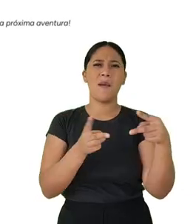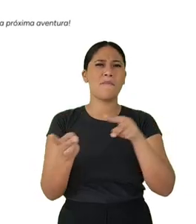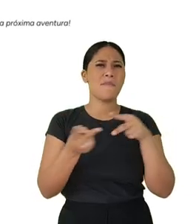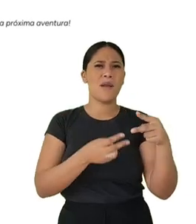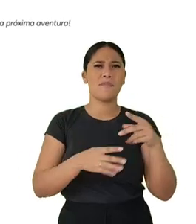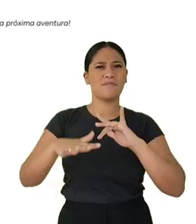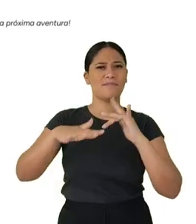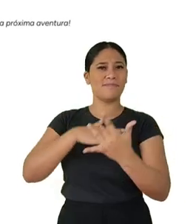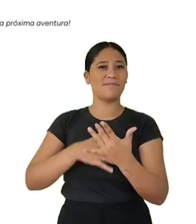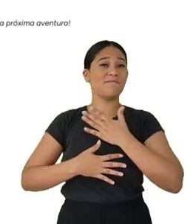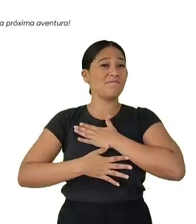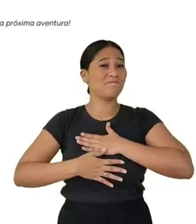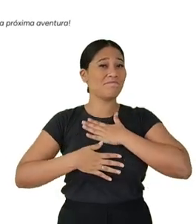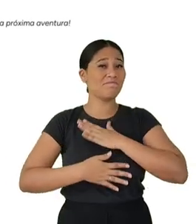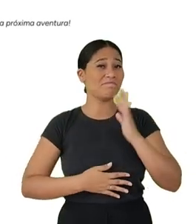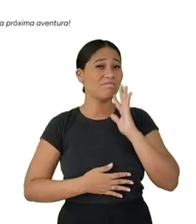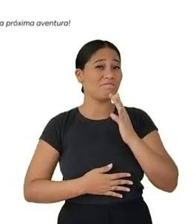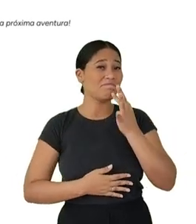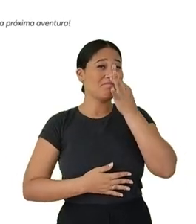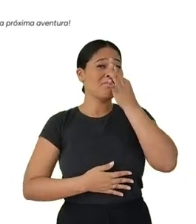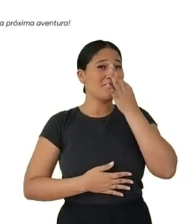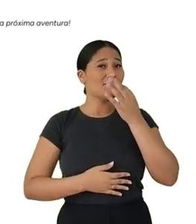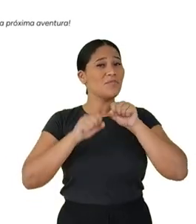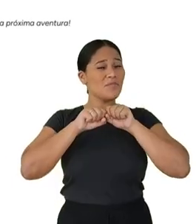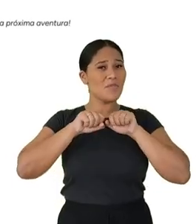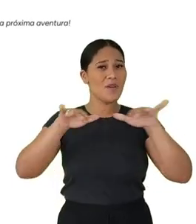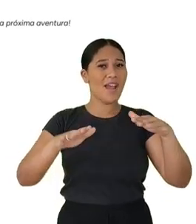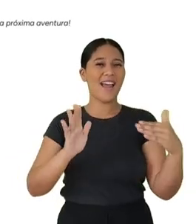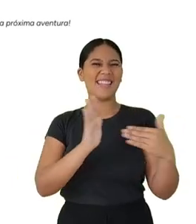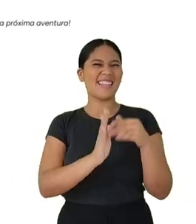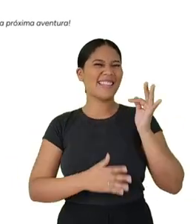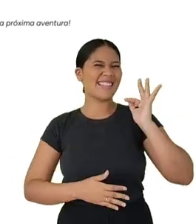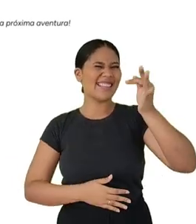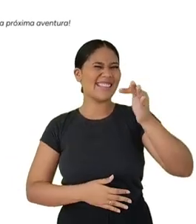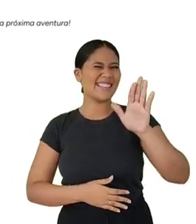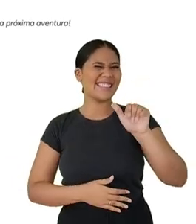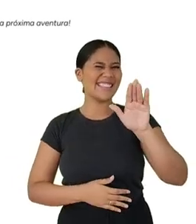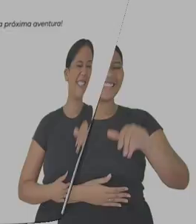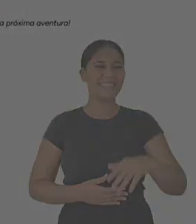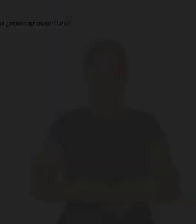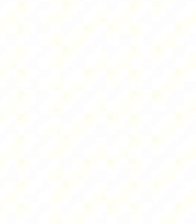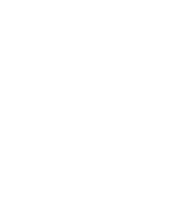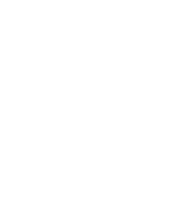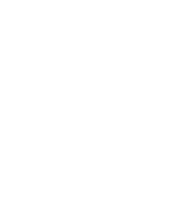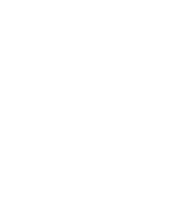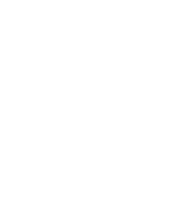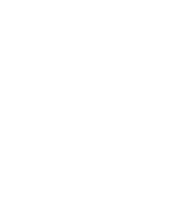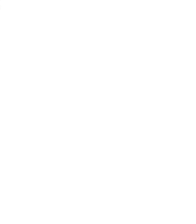compartilhar com todo mundo. Até a próxima aventura!